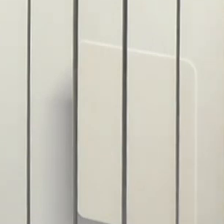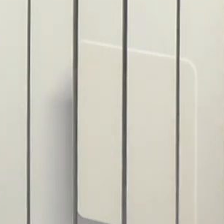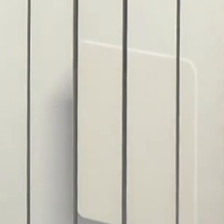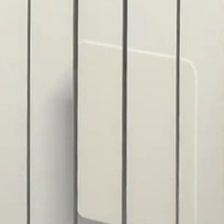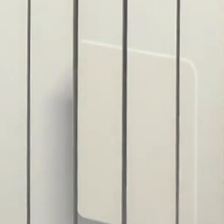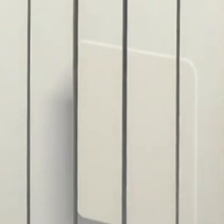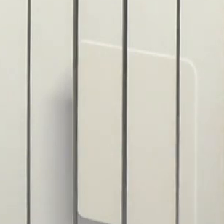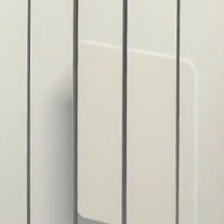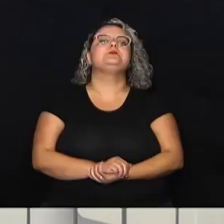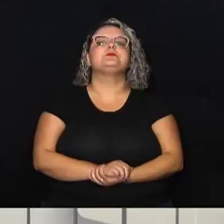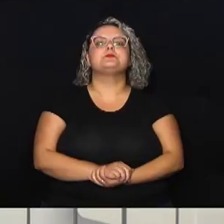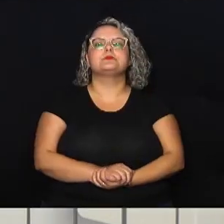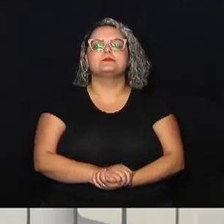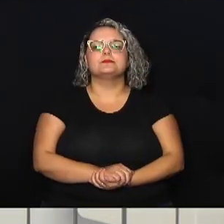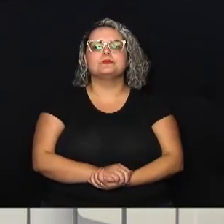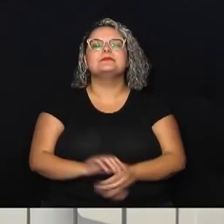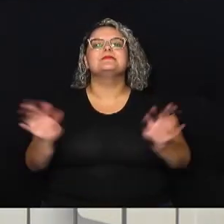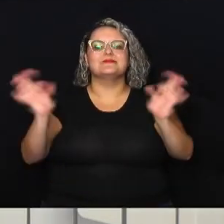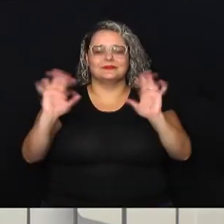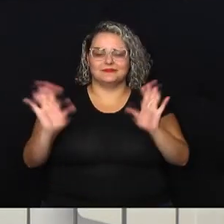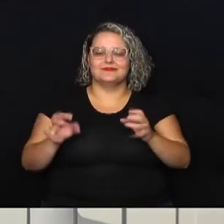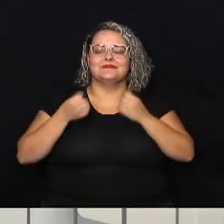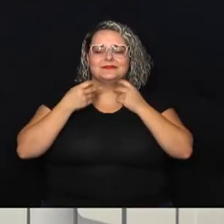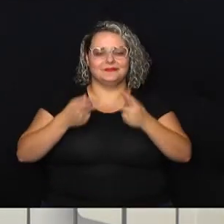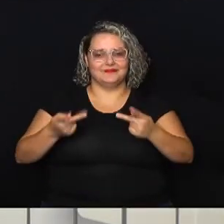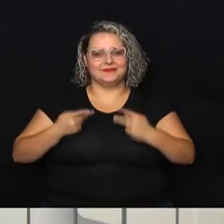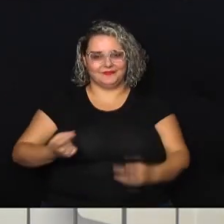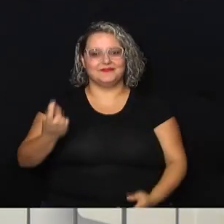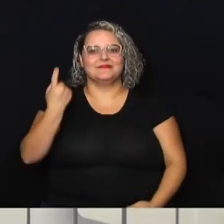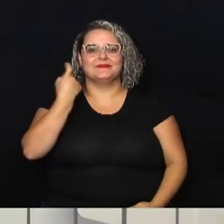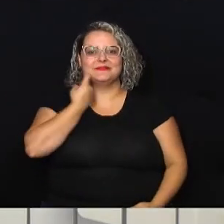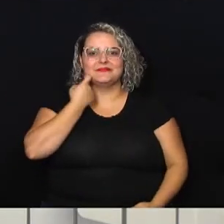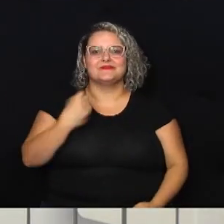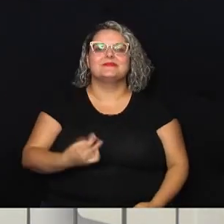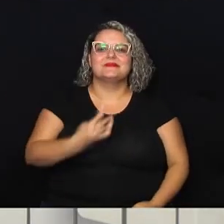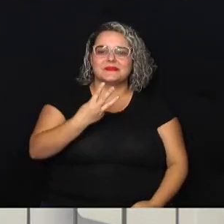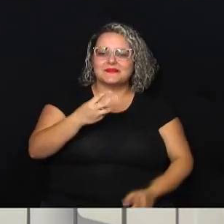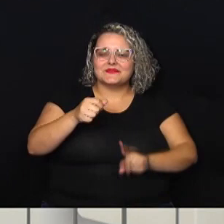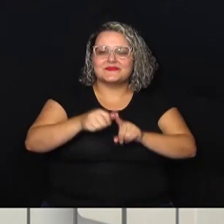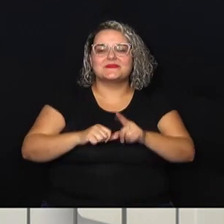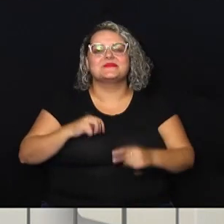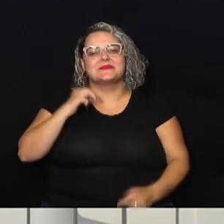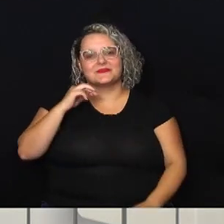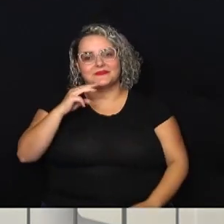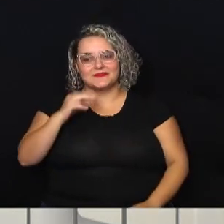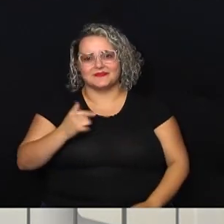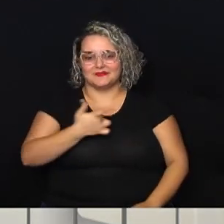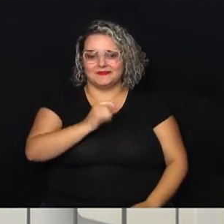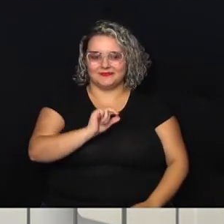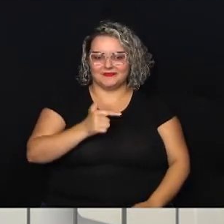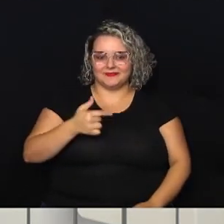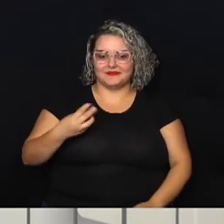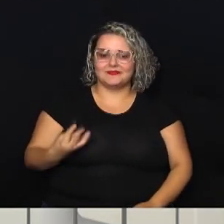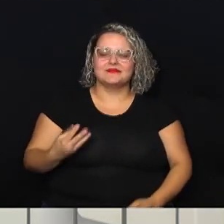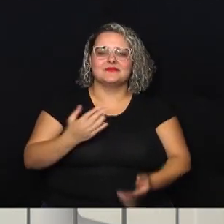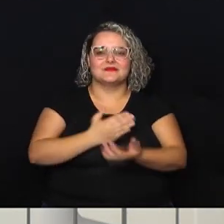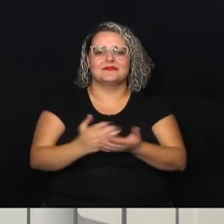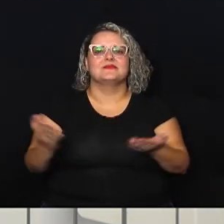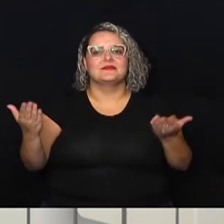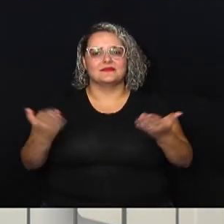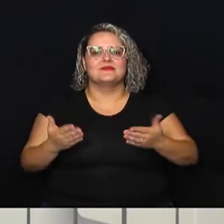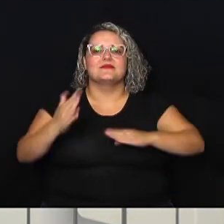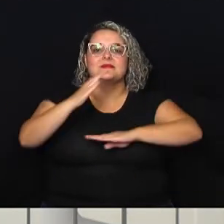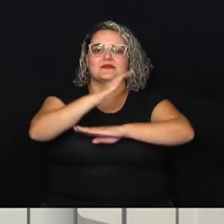Olá, seja bem-vinda, seja bem-vindo. Sextou, 3 de março de 2023. Começa agora o